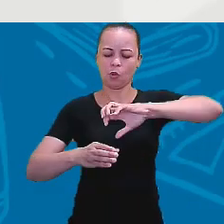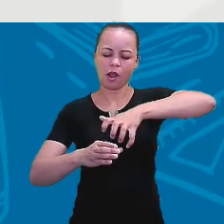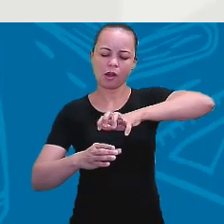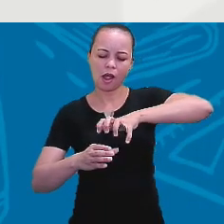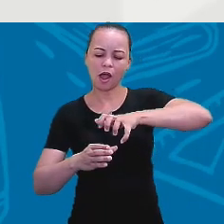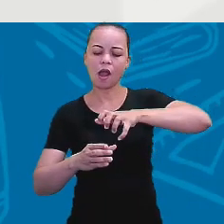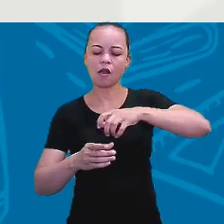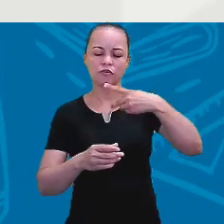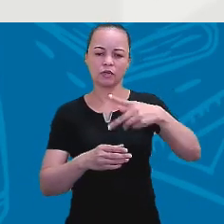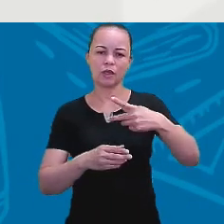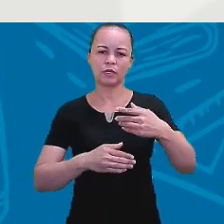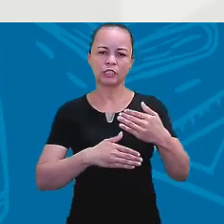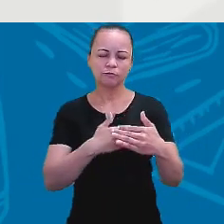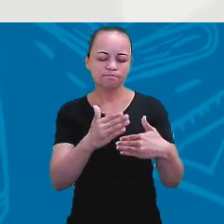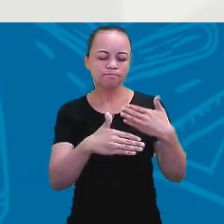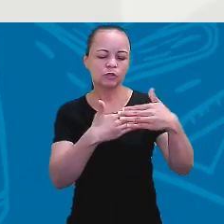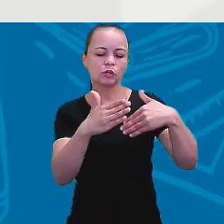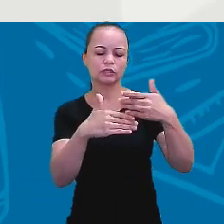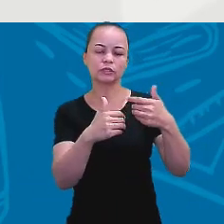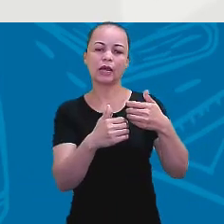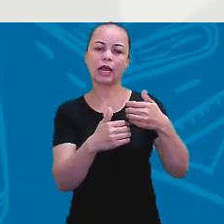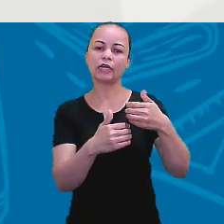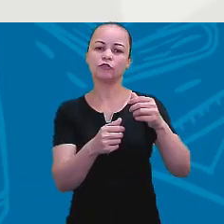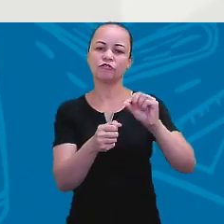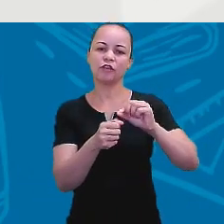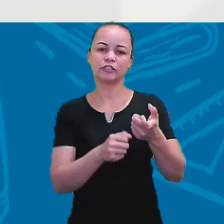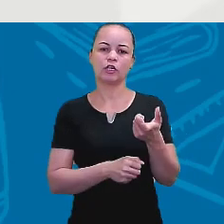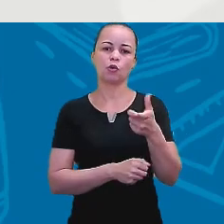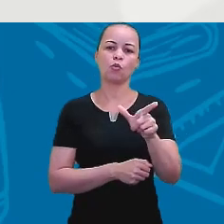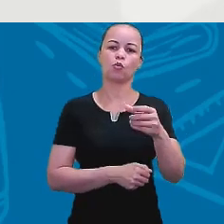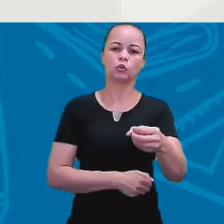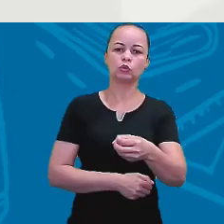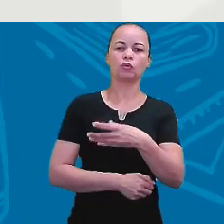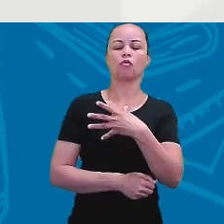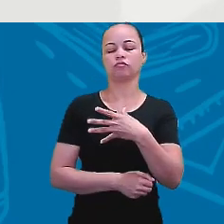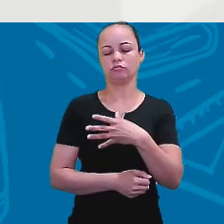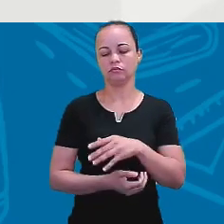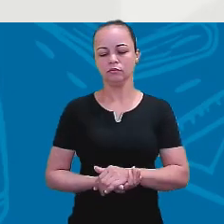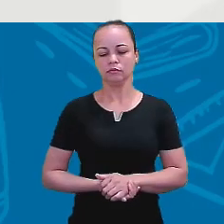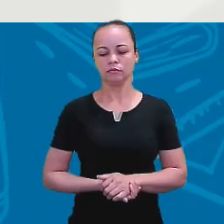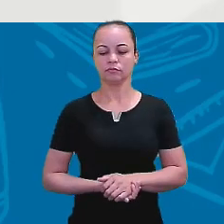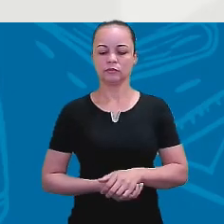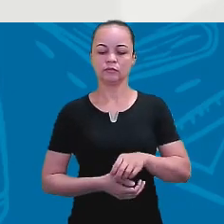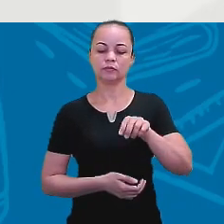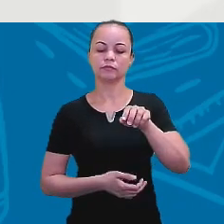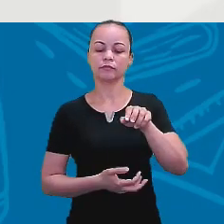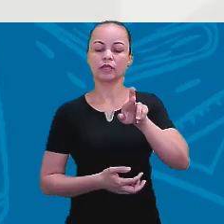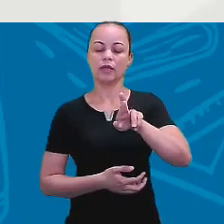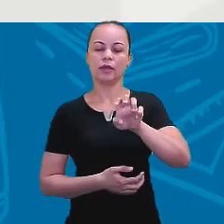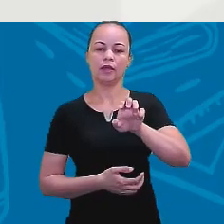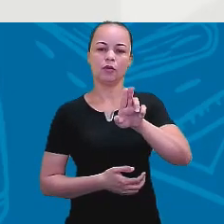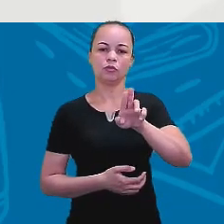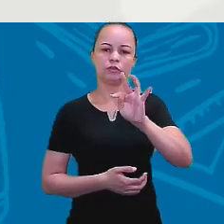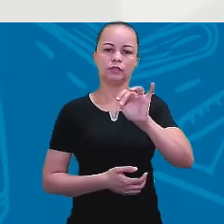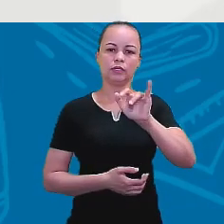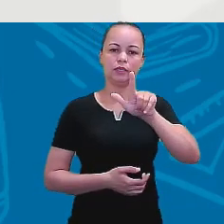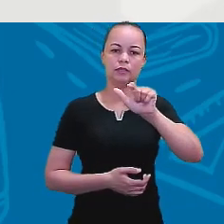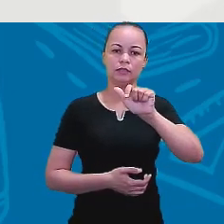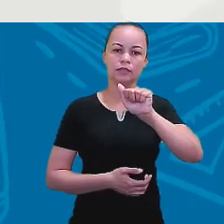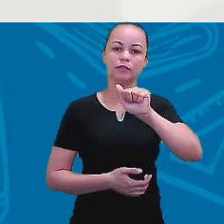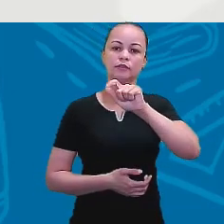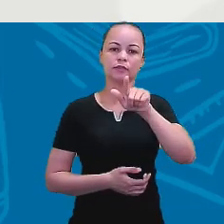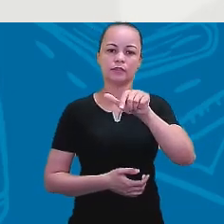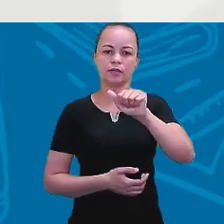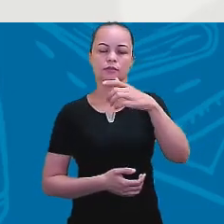se fabricar um novo item, tá certo? A reutilização, o item, ele é usado